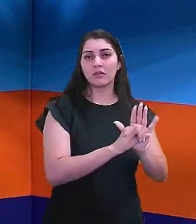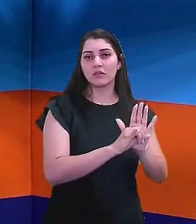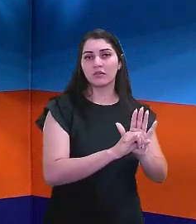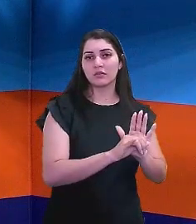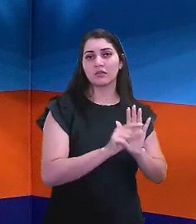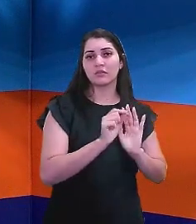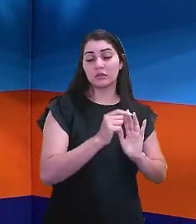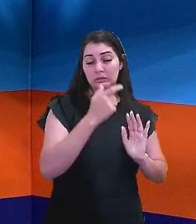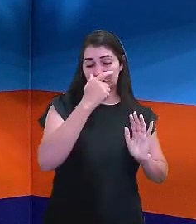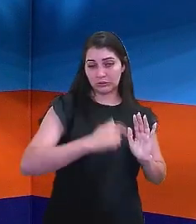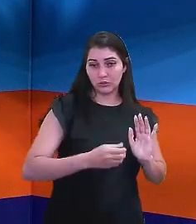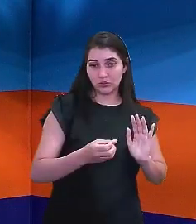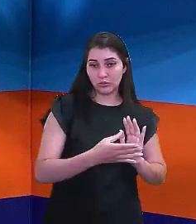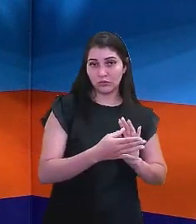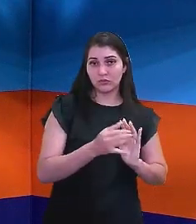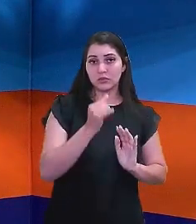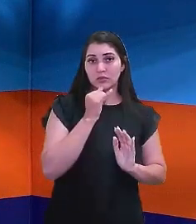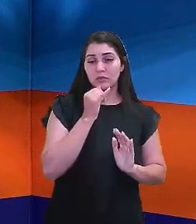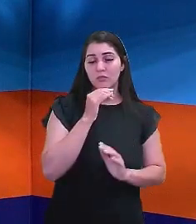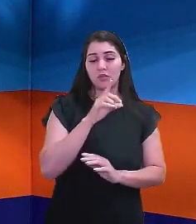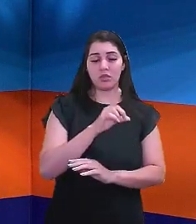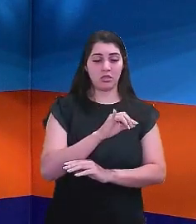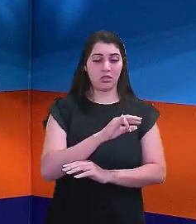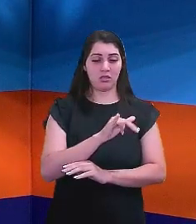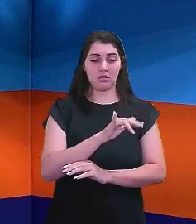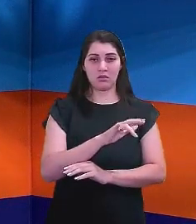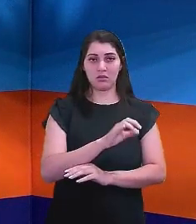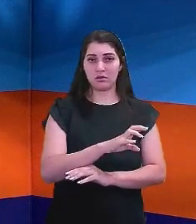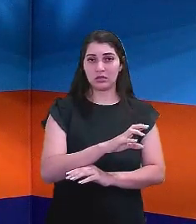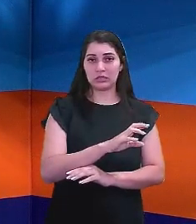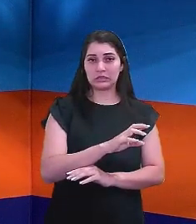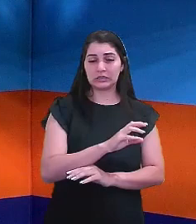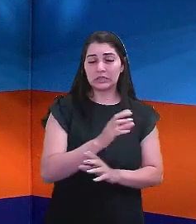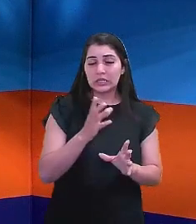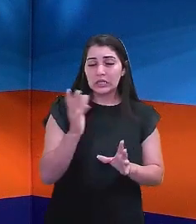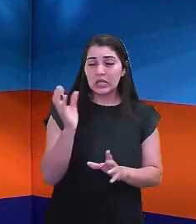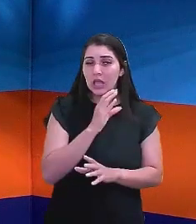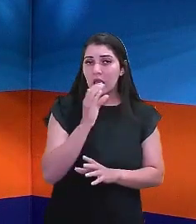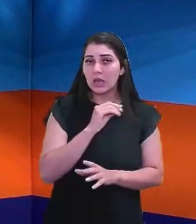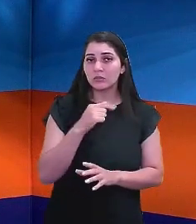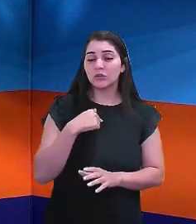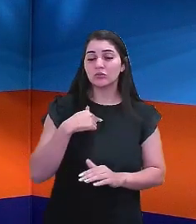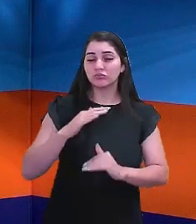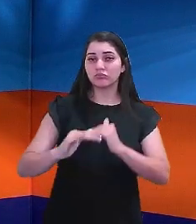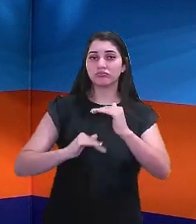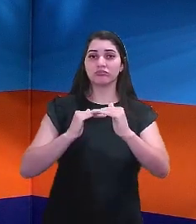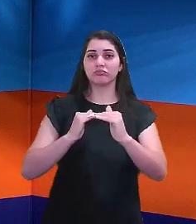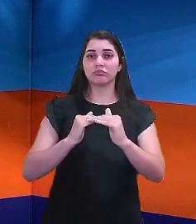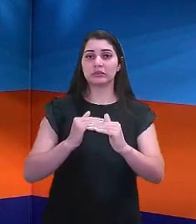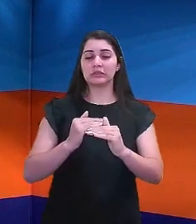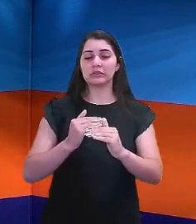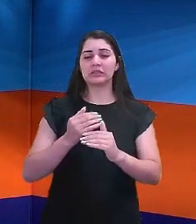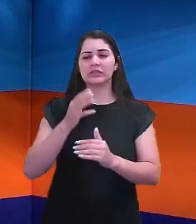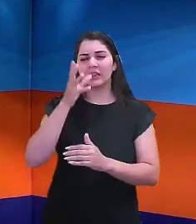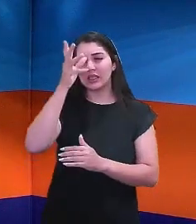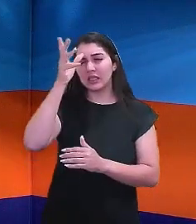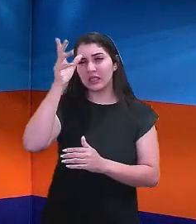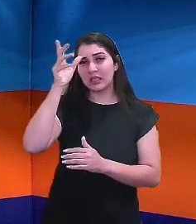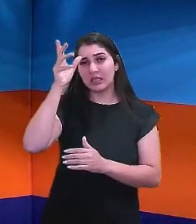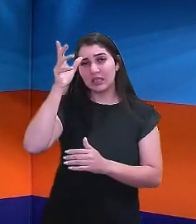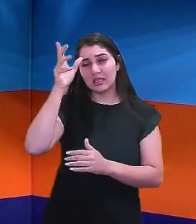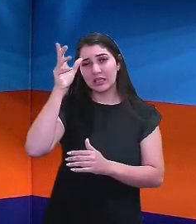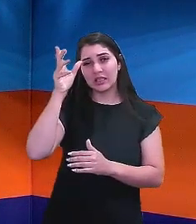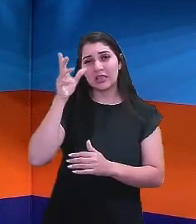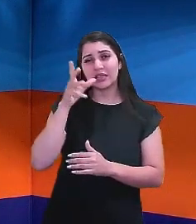Darilane, sou professora. De um segundo para outro, eu tenho que me reconstruir, me redefinir. É muito difícil, é muito complicado.